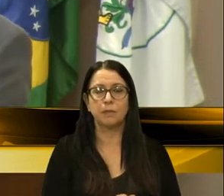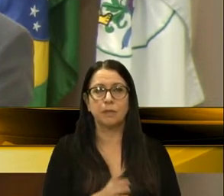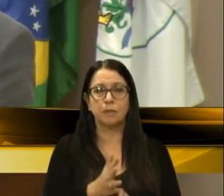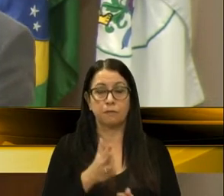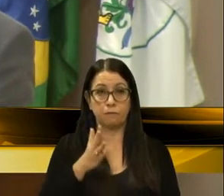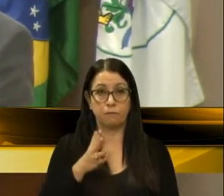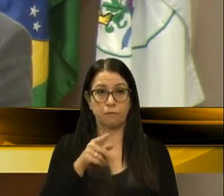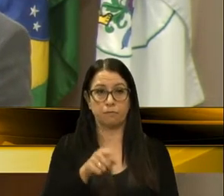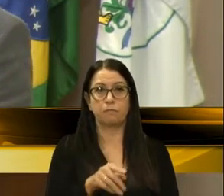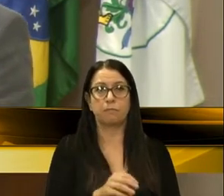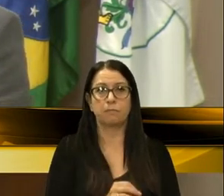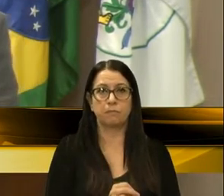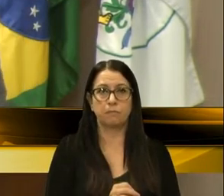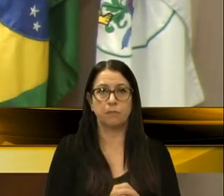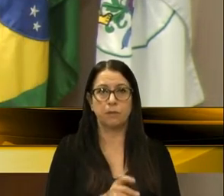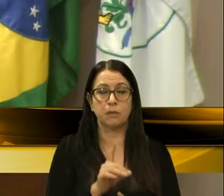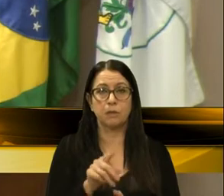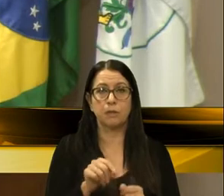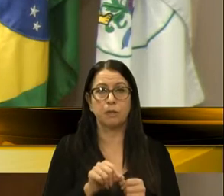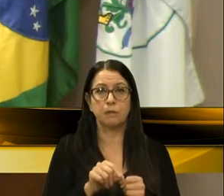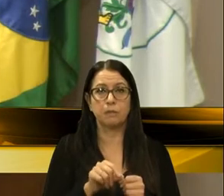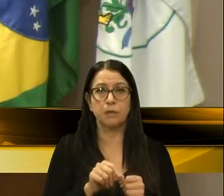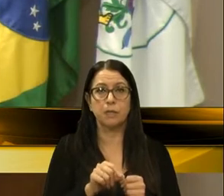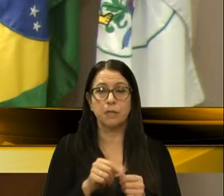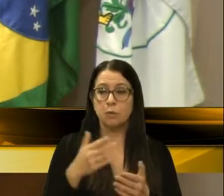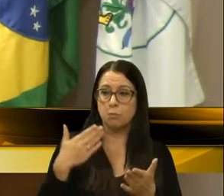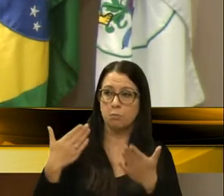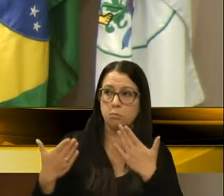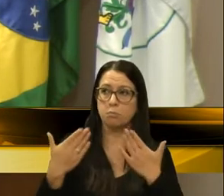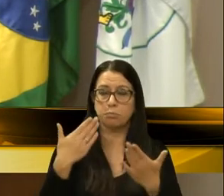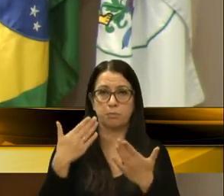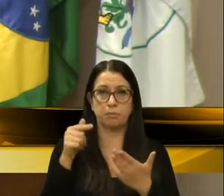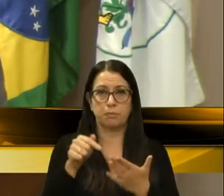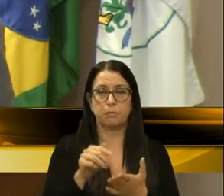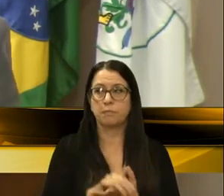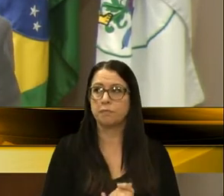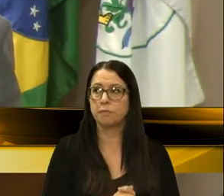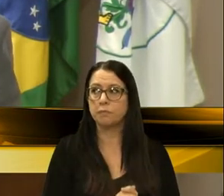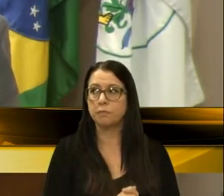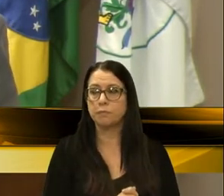espera. E só fazendo um paralelo aqui, nobres pares,